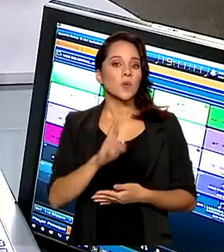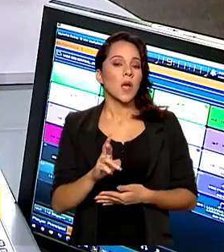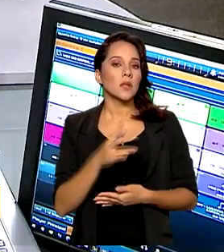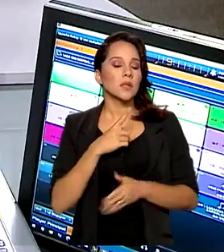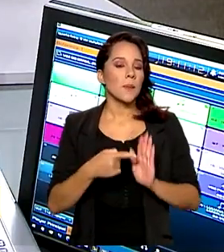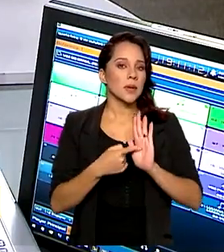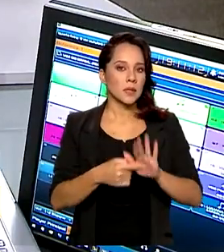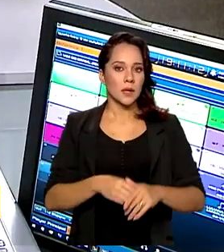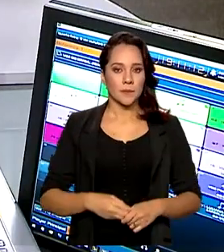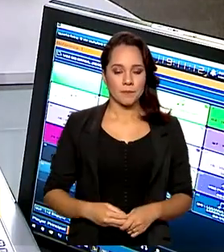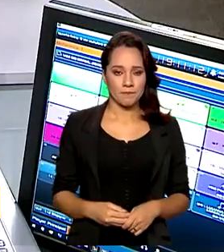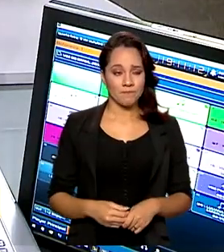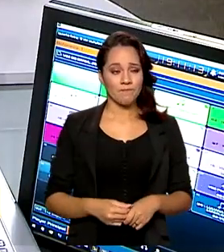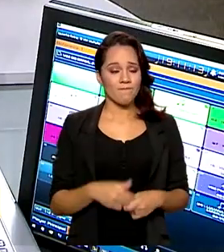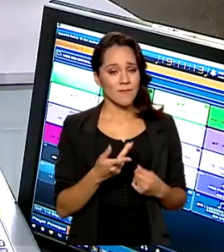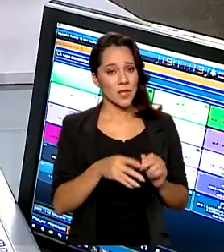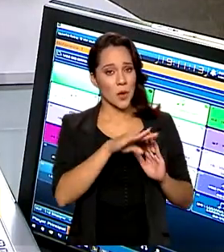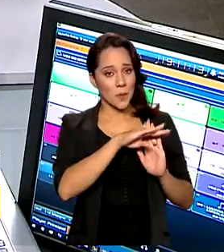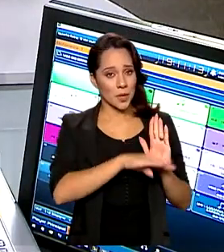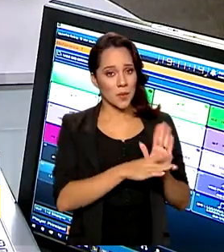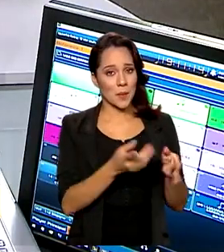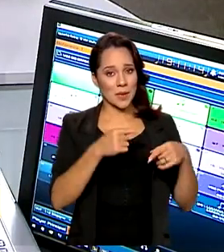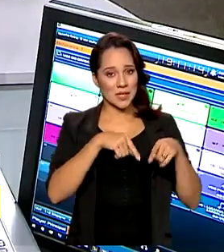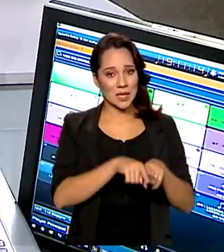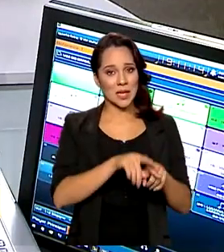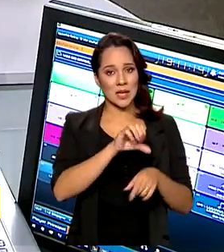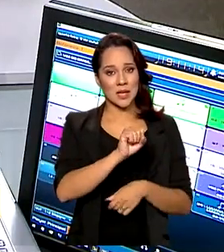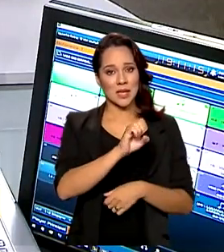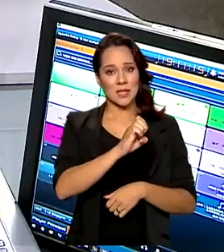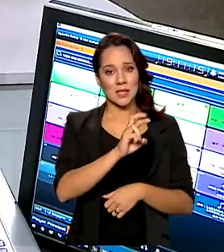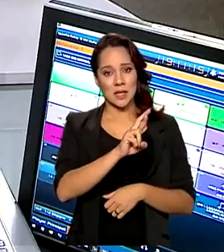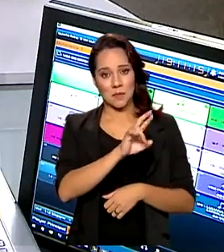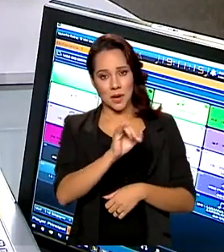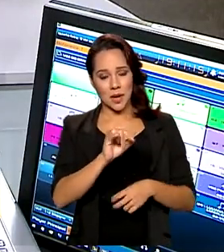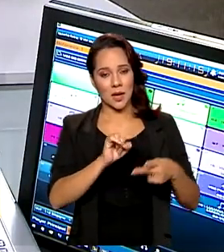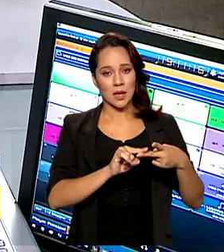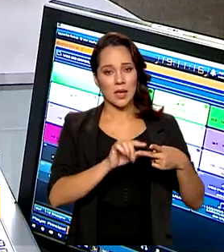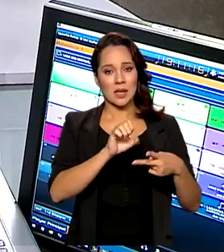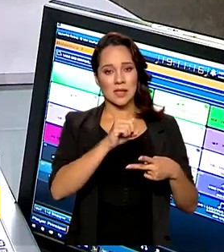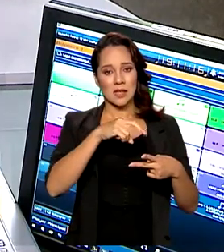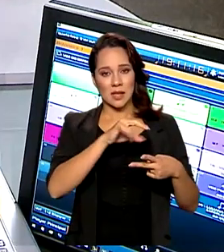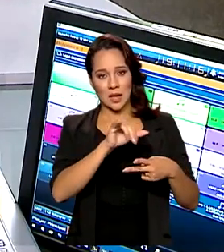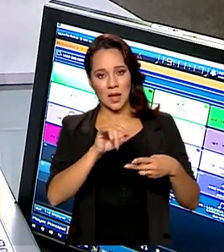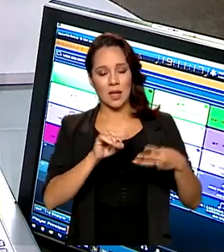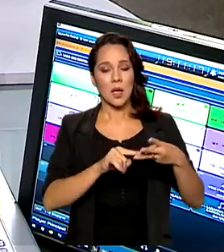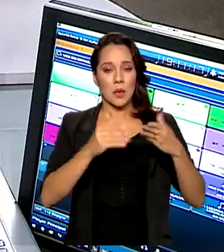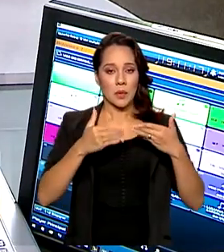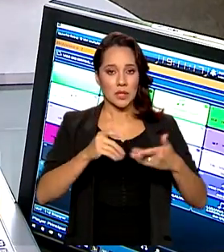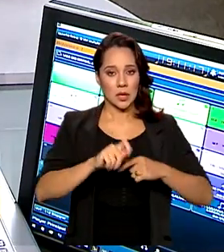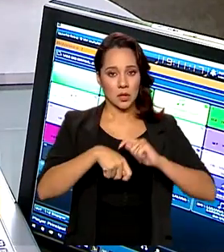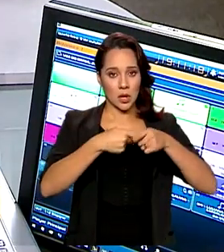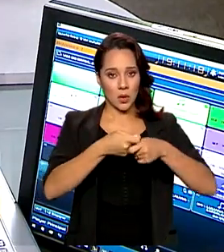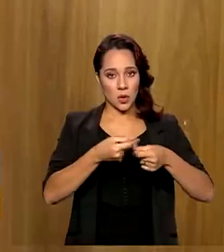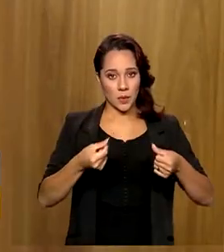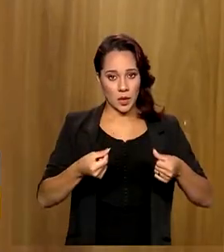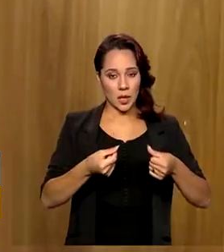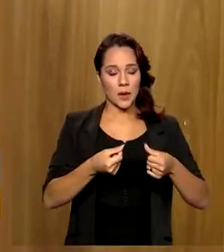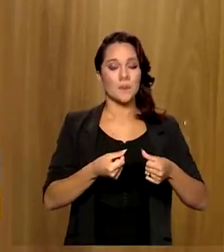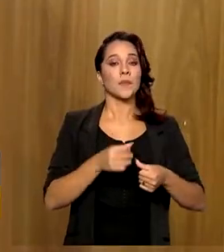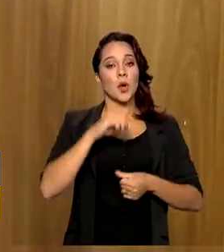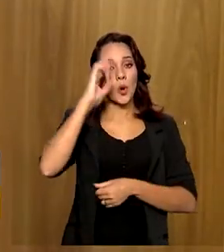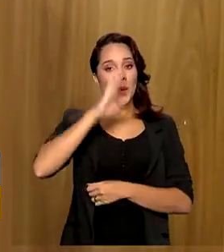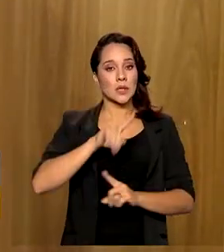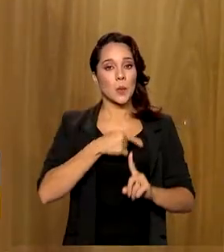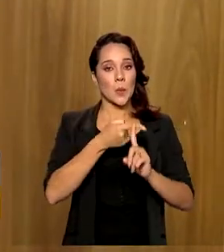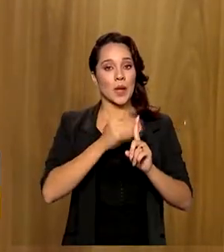sendo apresentados? Bom, é um programa que é uma parceria Sebrae, Senai, Ministério da Economia, ABDI e BNDES. O Brasil Mais